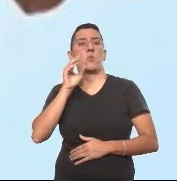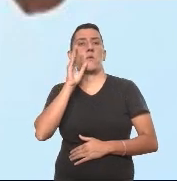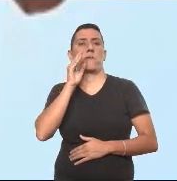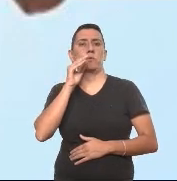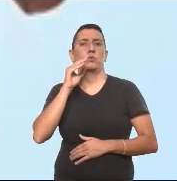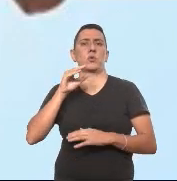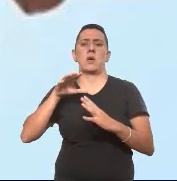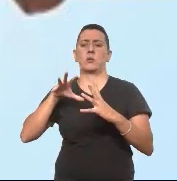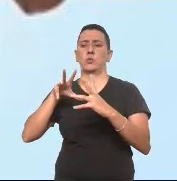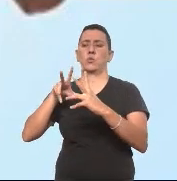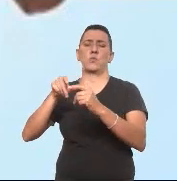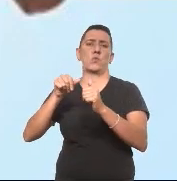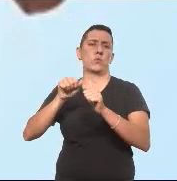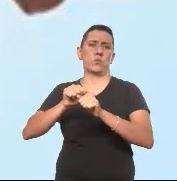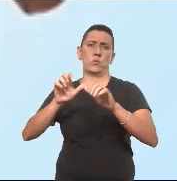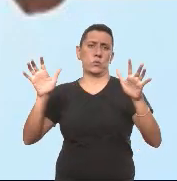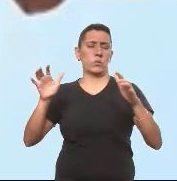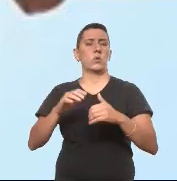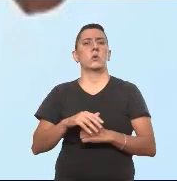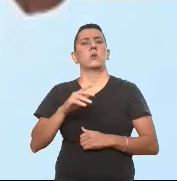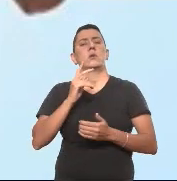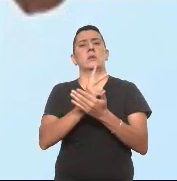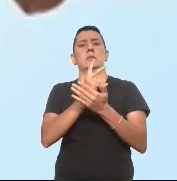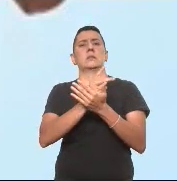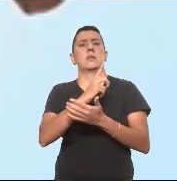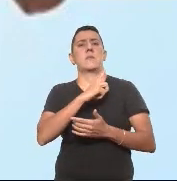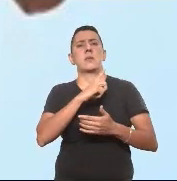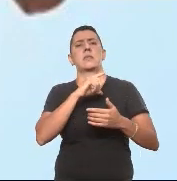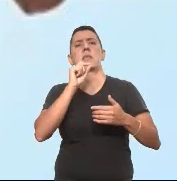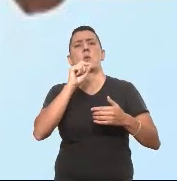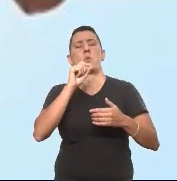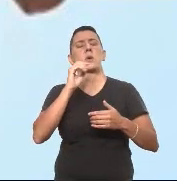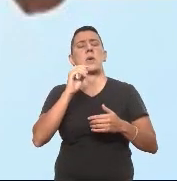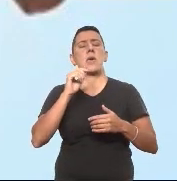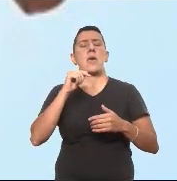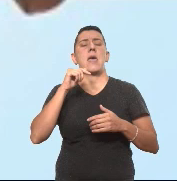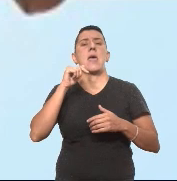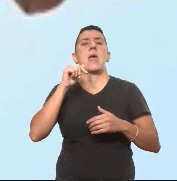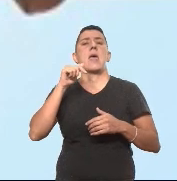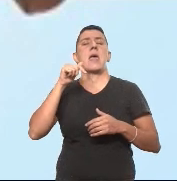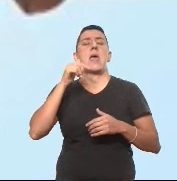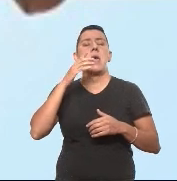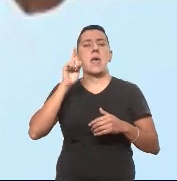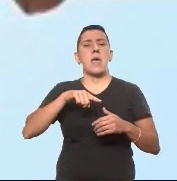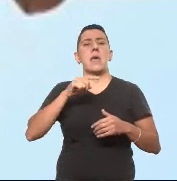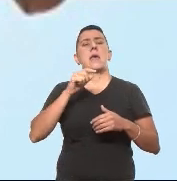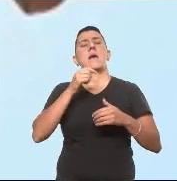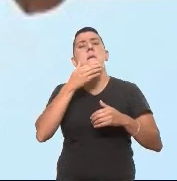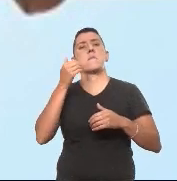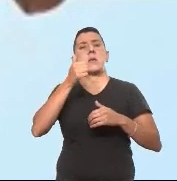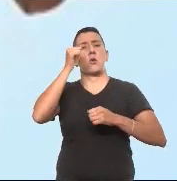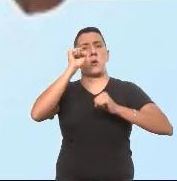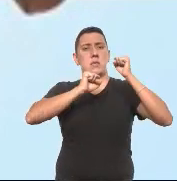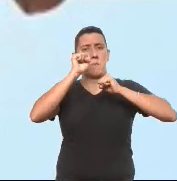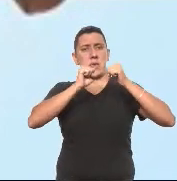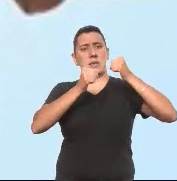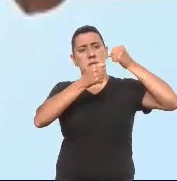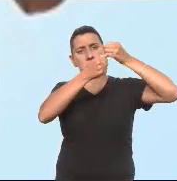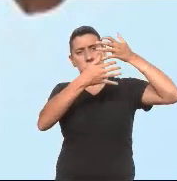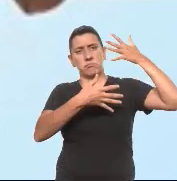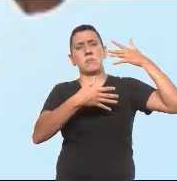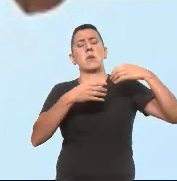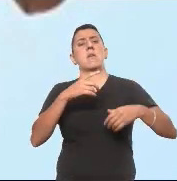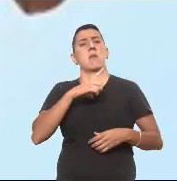é sempre muito bem posicionado no ranking da Fortune das 500 maiores empresas globais presente hoje em 170